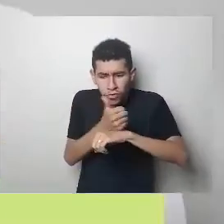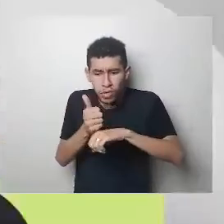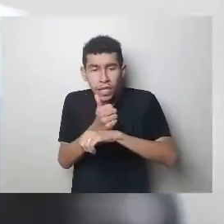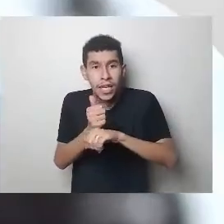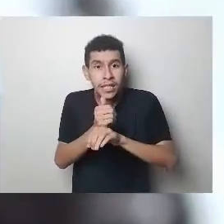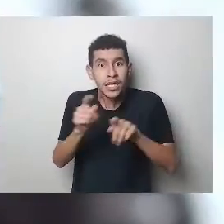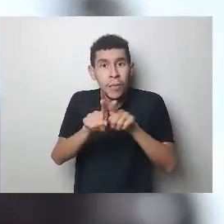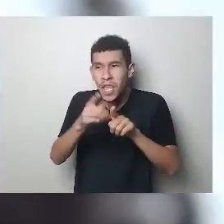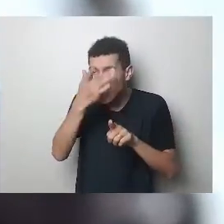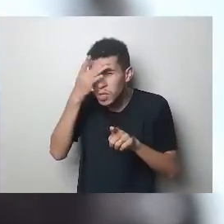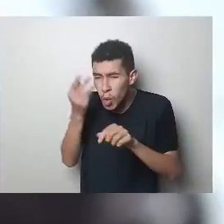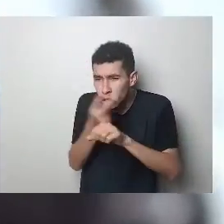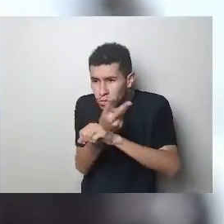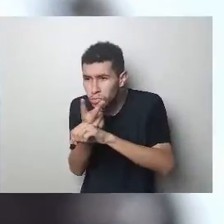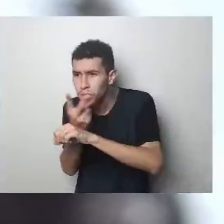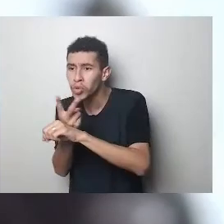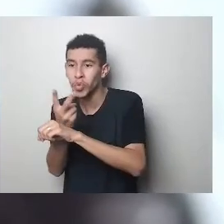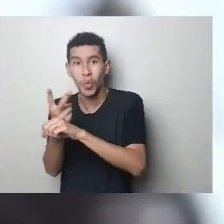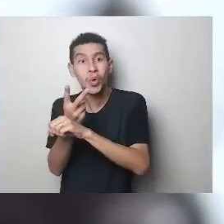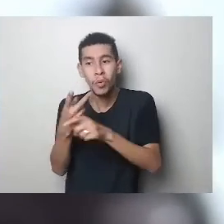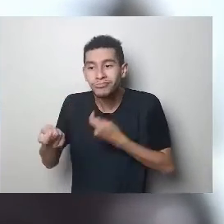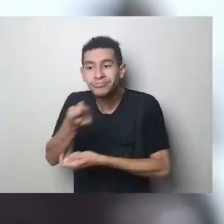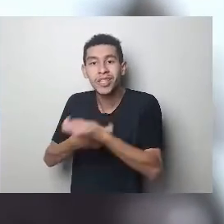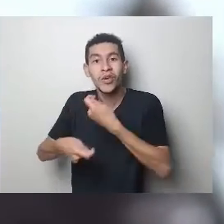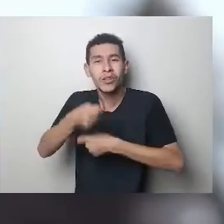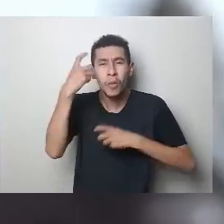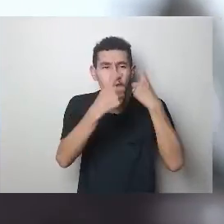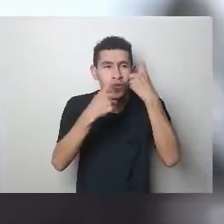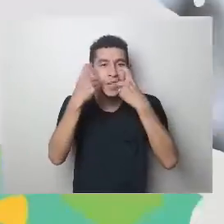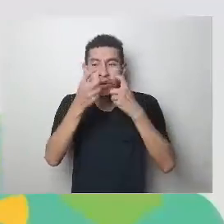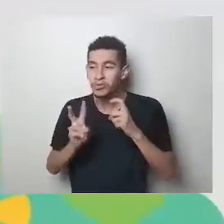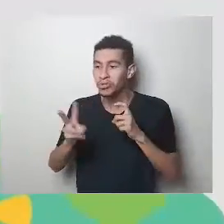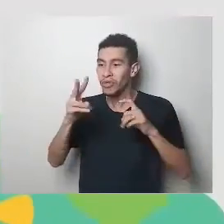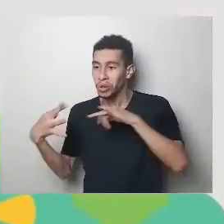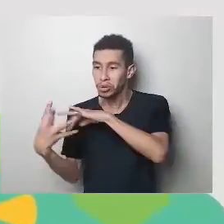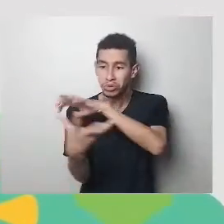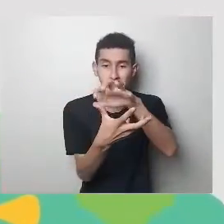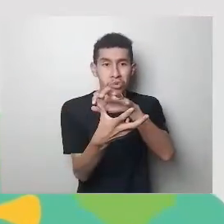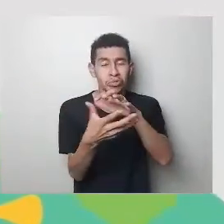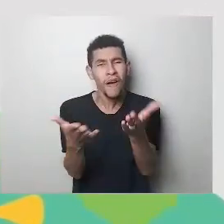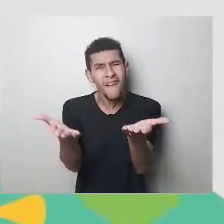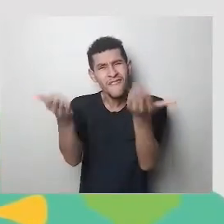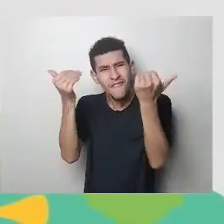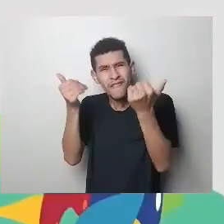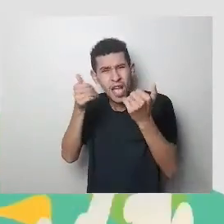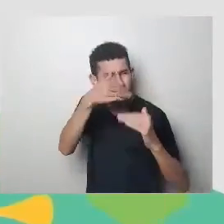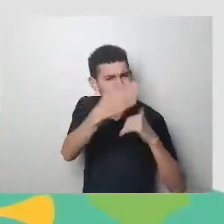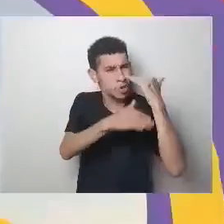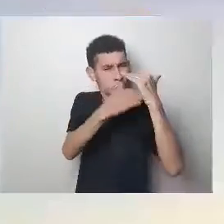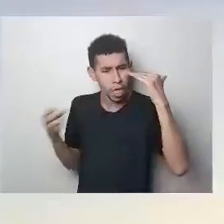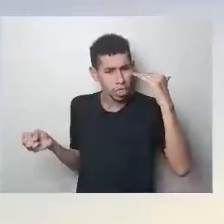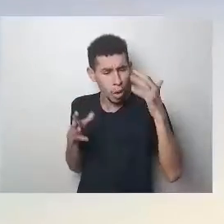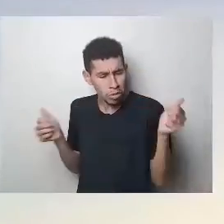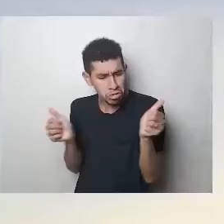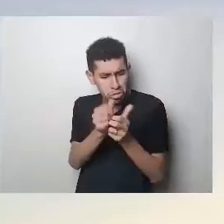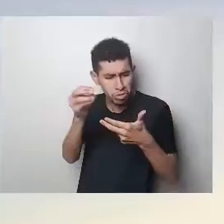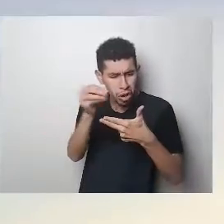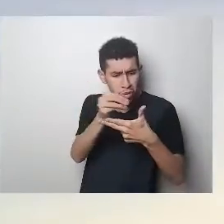pessoas procuram negócios preocupados em gerar valor para o mundo. Venha construir o novo com a Unesc,